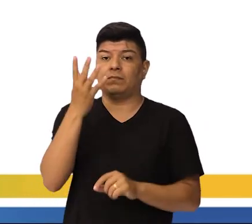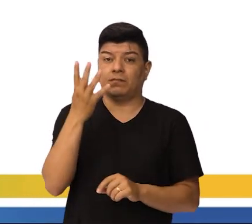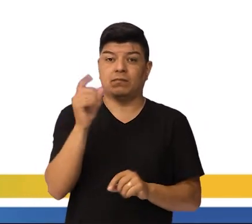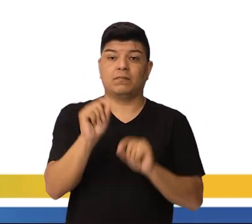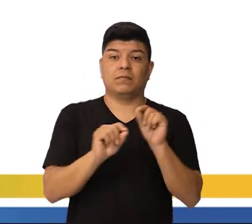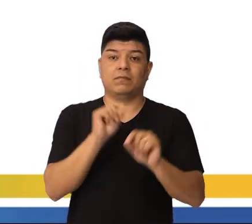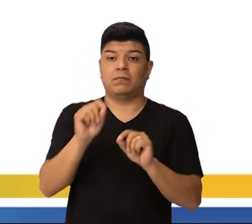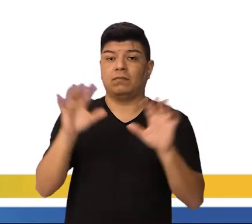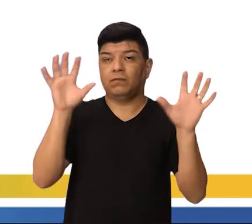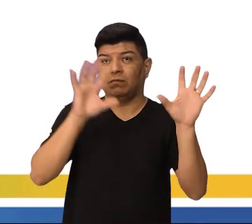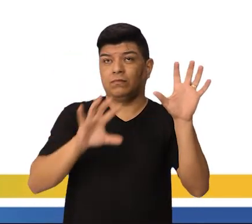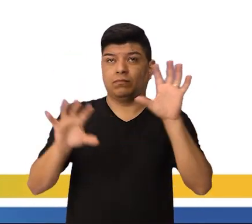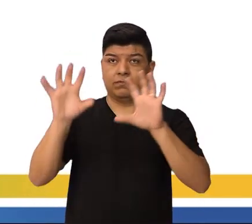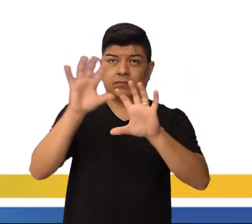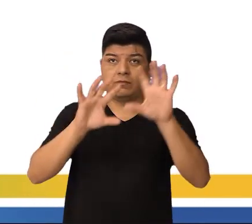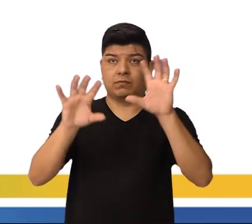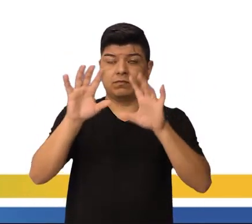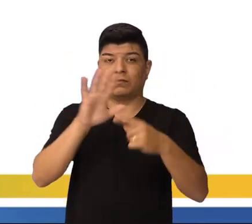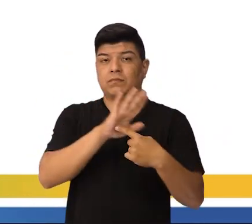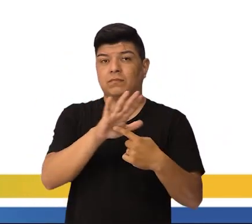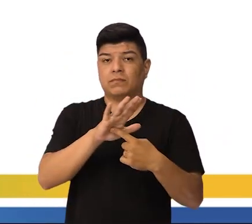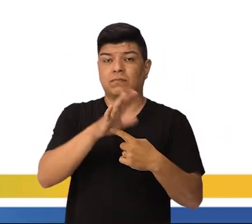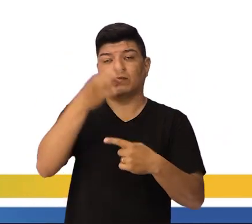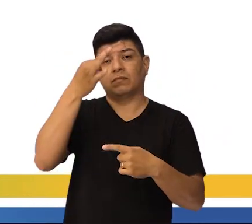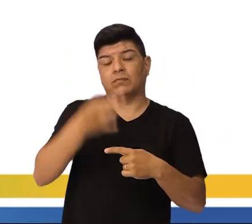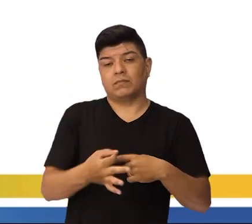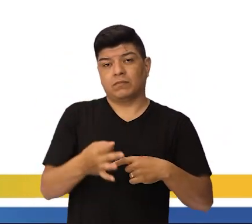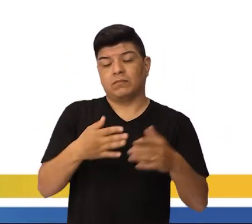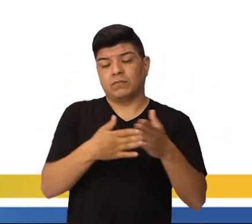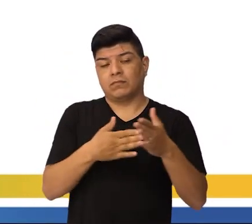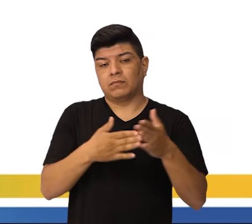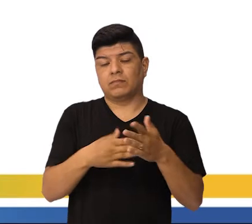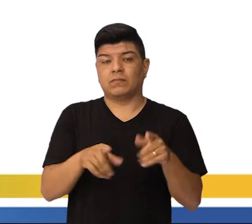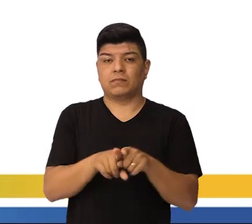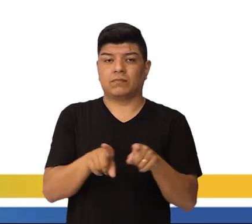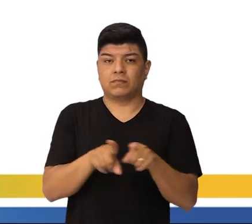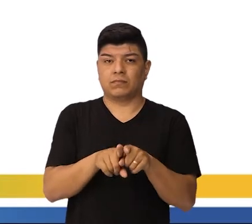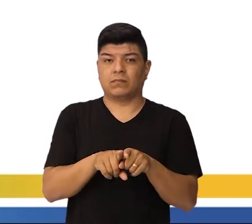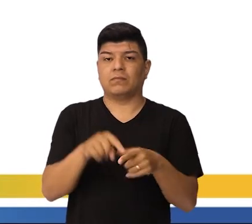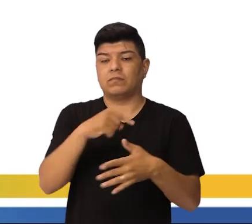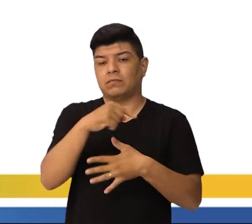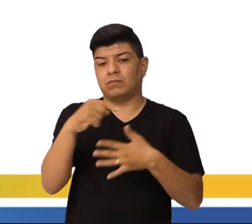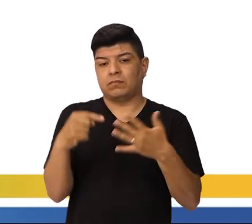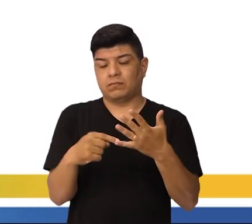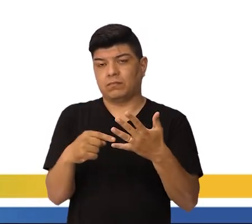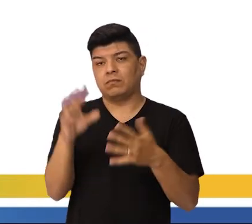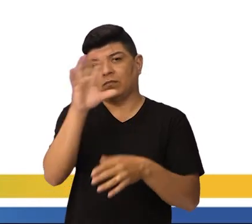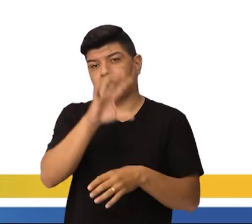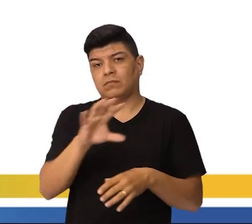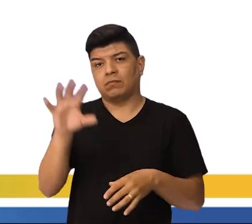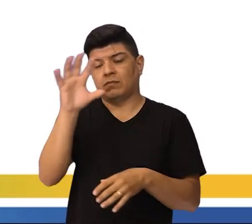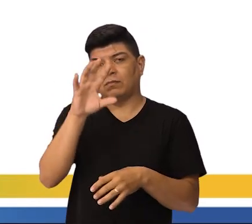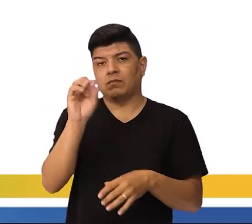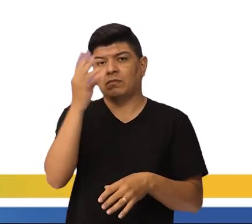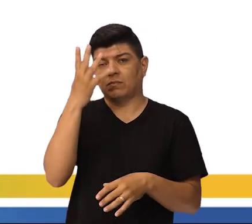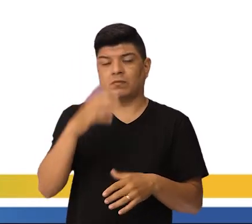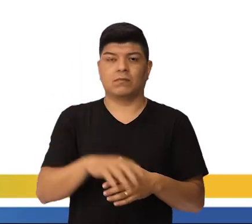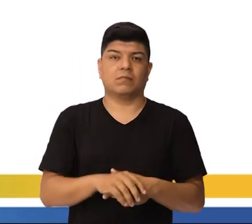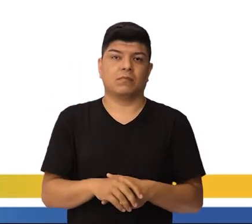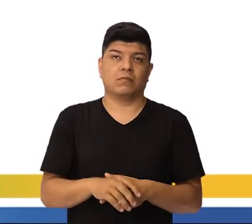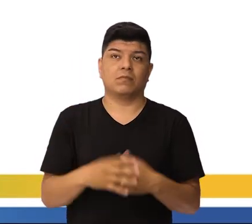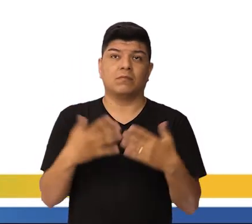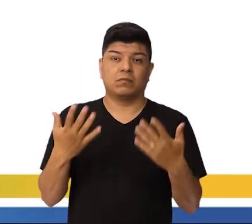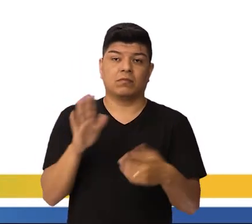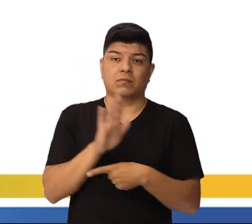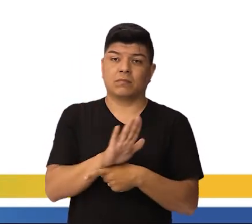os fatores que dão as condições que determinam e interferem nos elementos climáticos e os climas deles resultantes. São eles